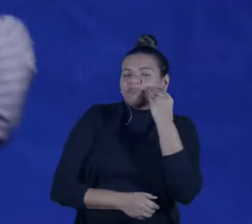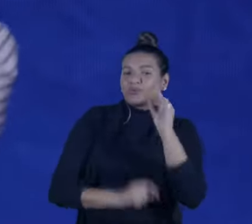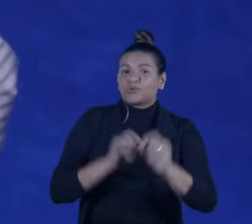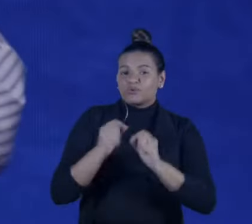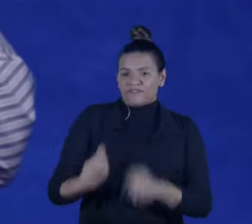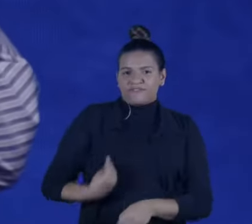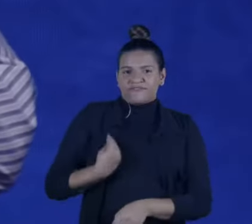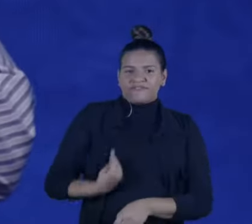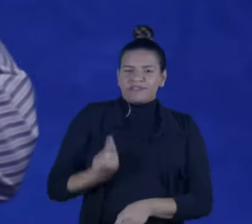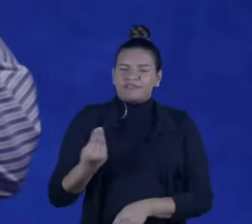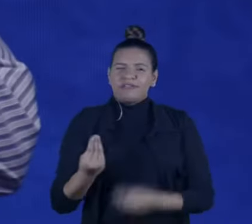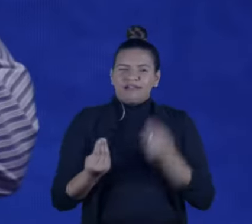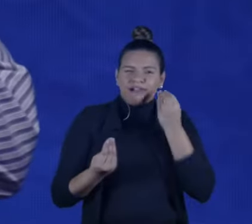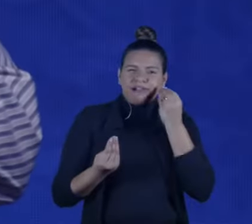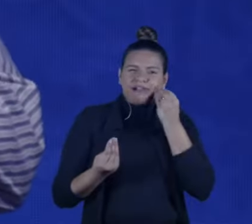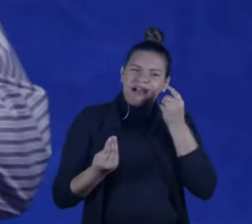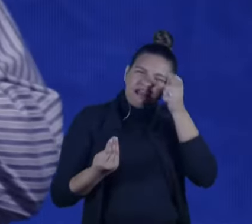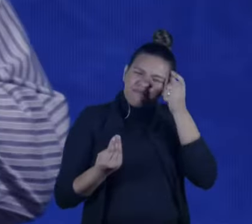Amém? Então,